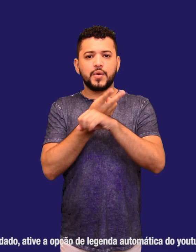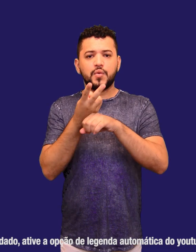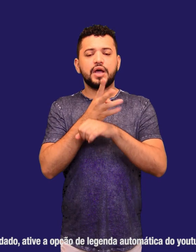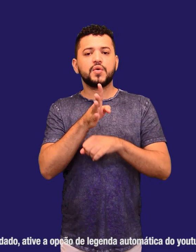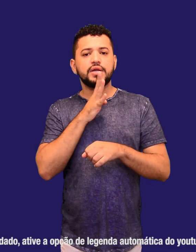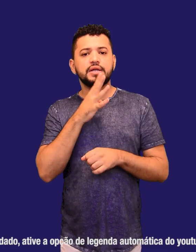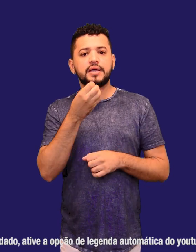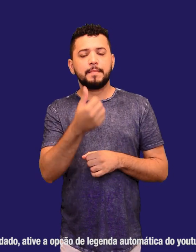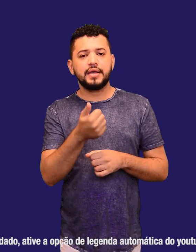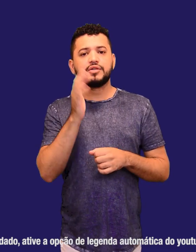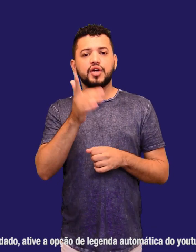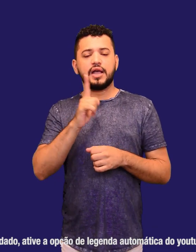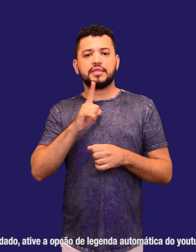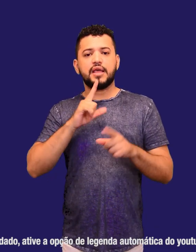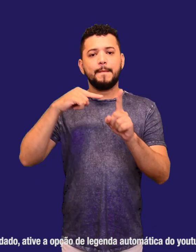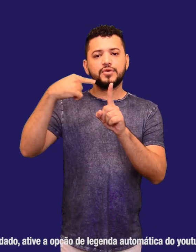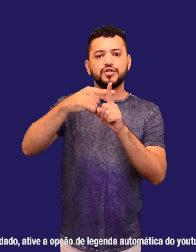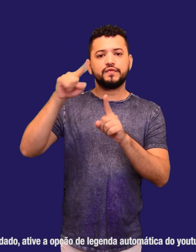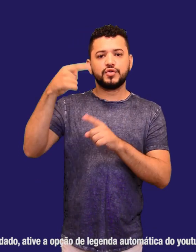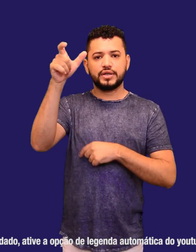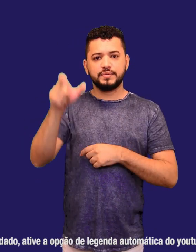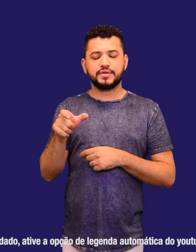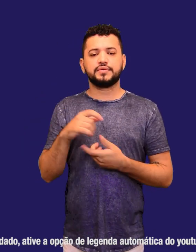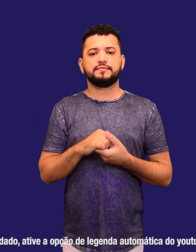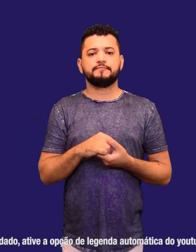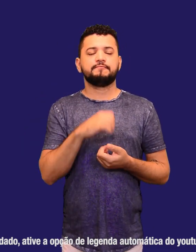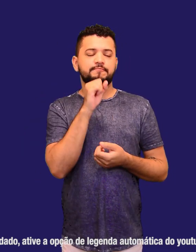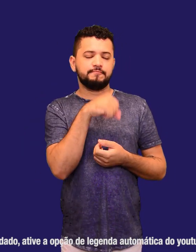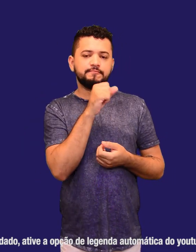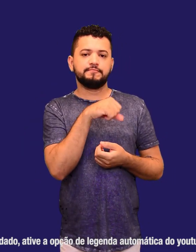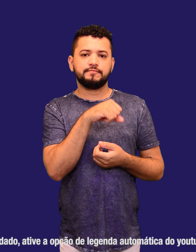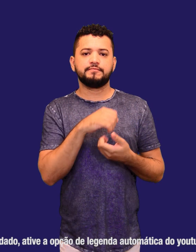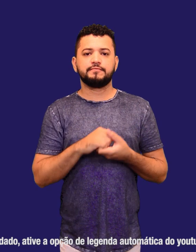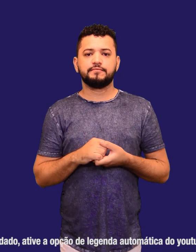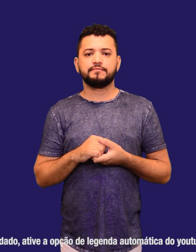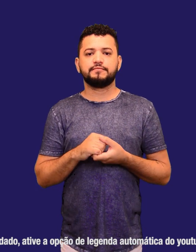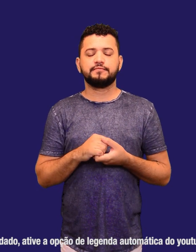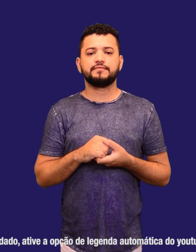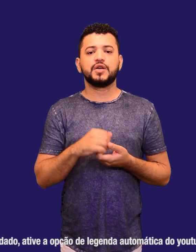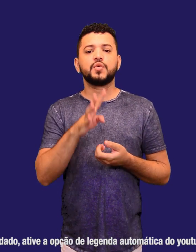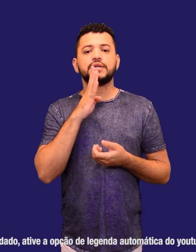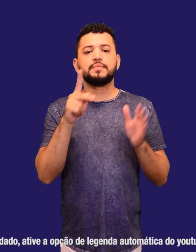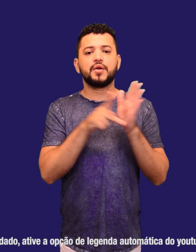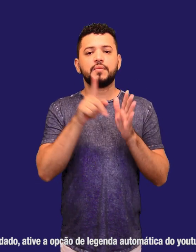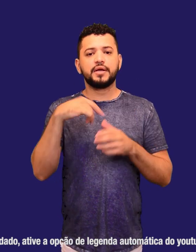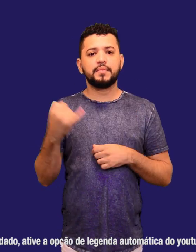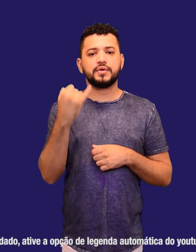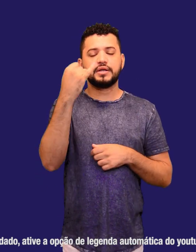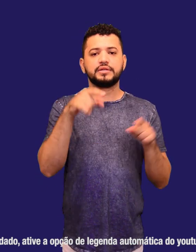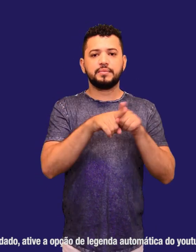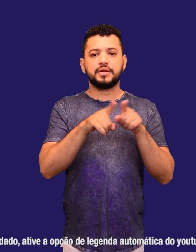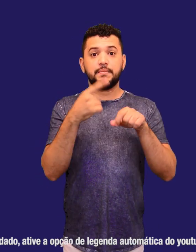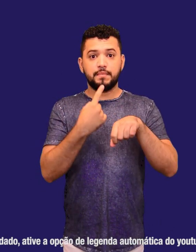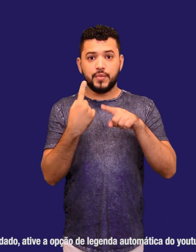bem, já está um passo à frente aí dos outros candidatos, né? Com certeza. Com certeza. O autoconhecimento é muito importante, até porque no